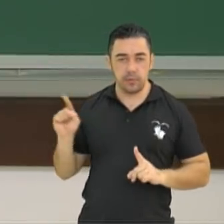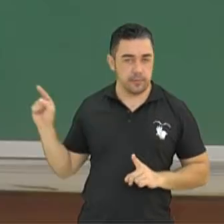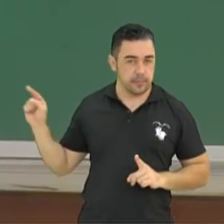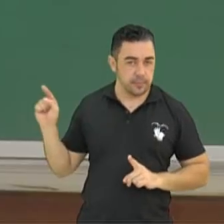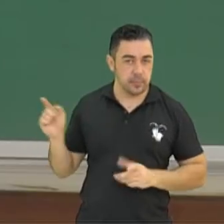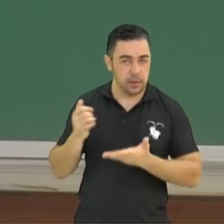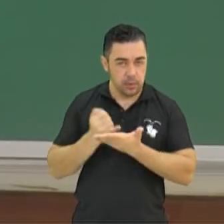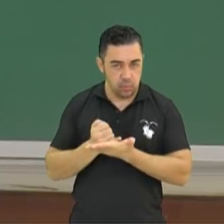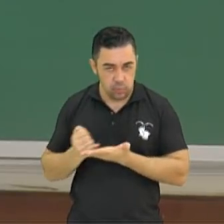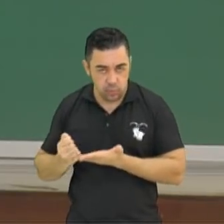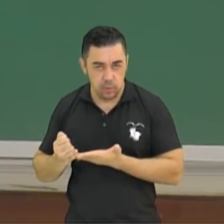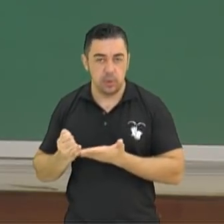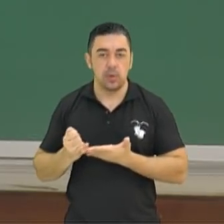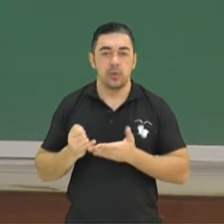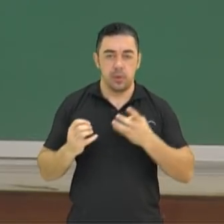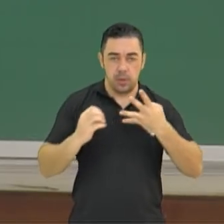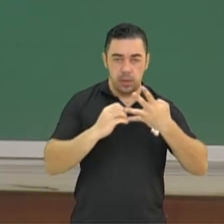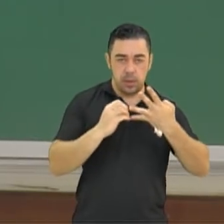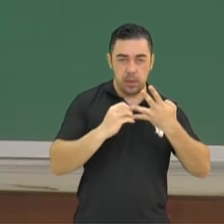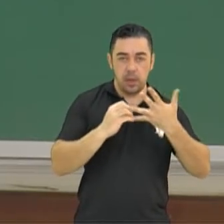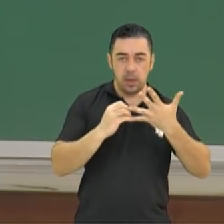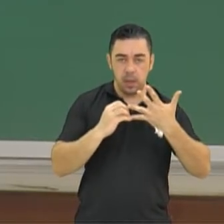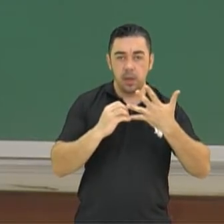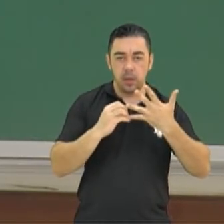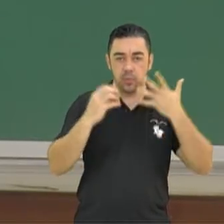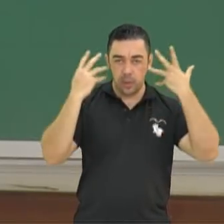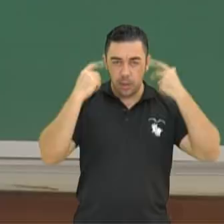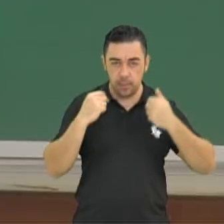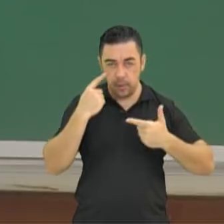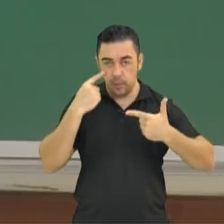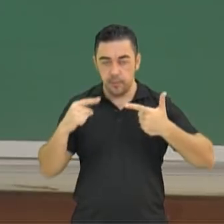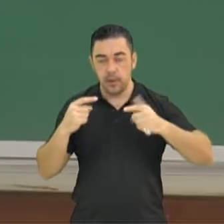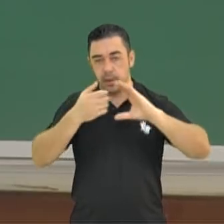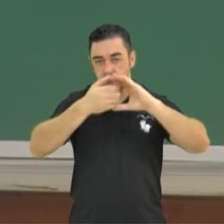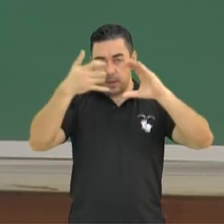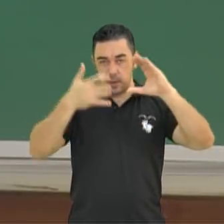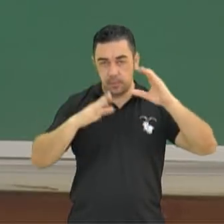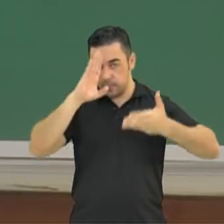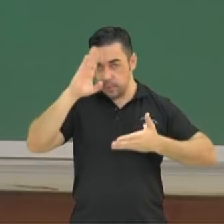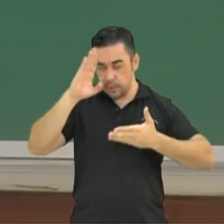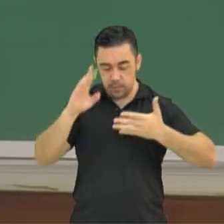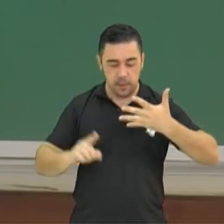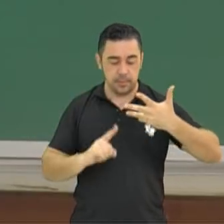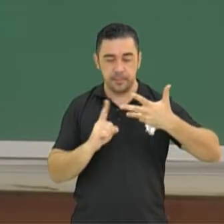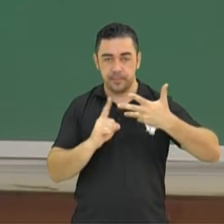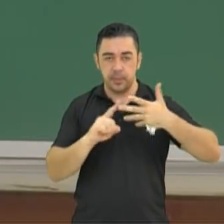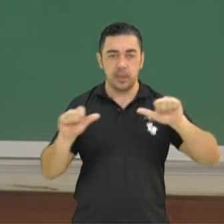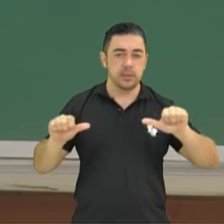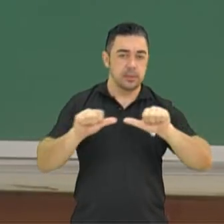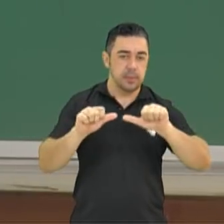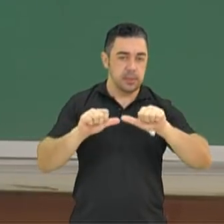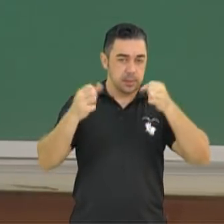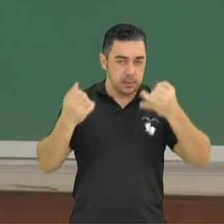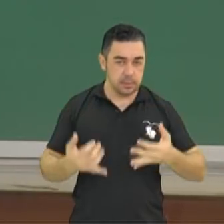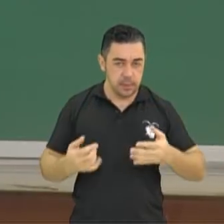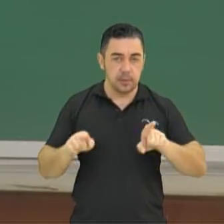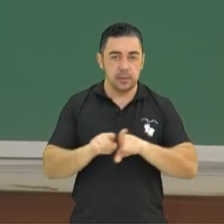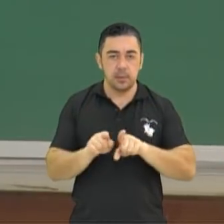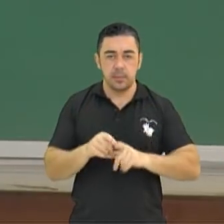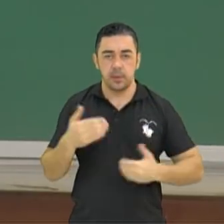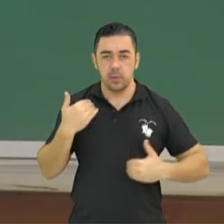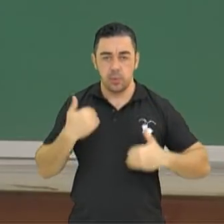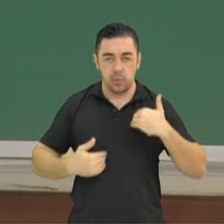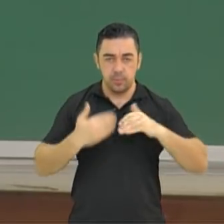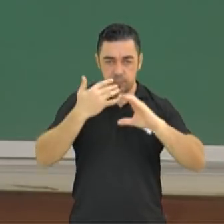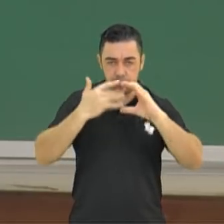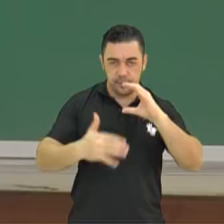dar uma introdução ao reino animal, vai ver as características gerais desse reino, vai falar ainda da simetria e um pouquinho ali de fisiologia geral, tá?